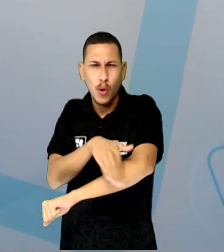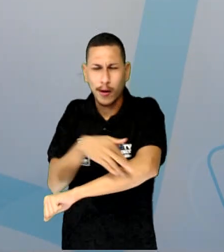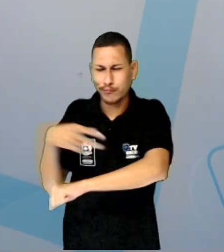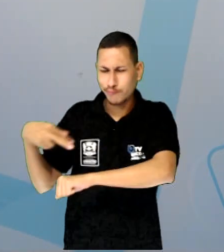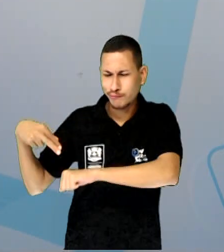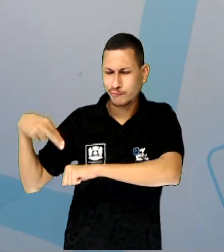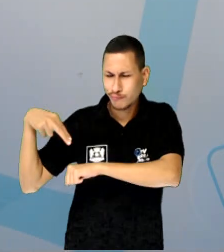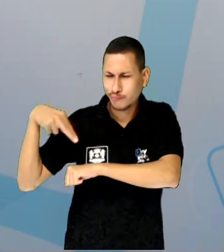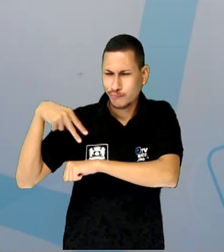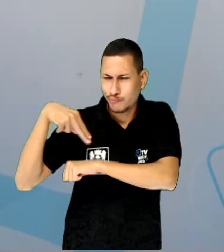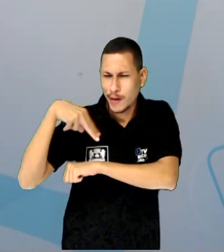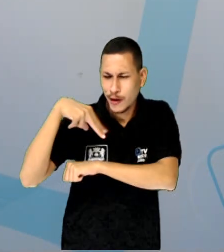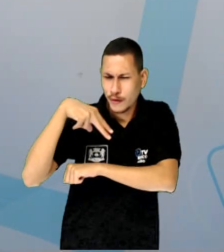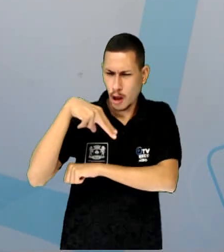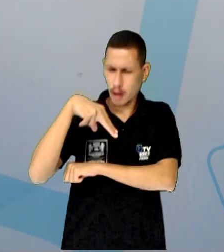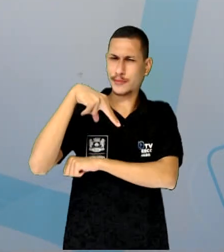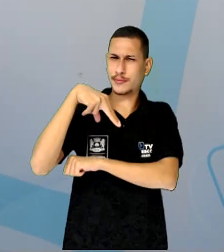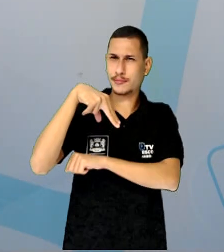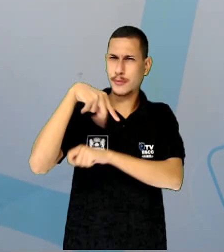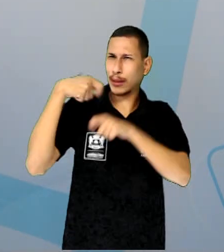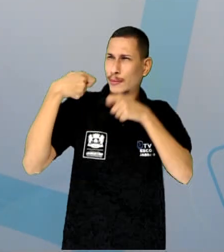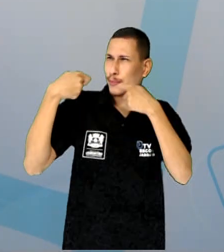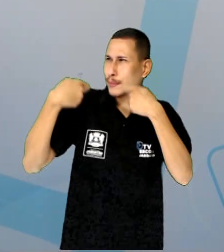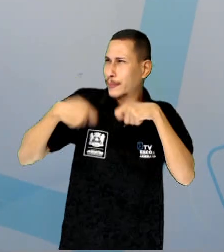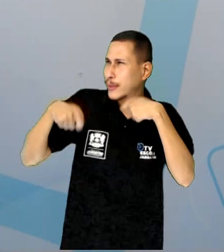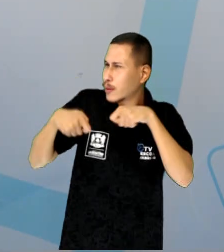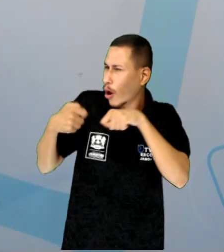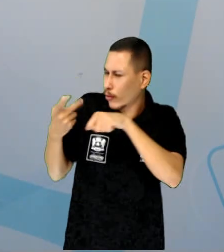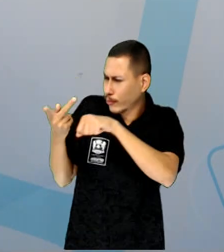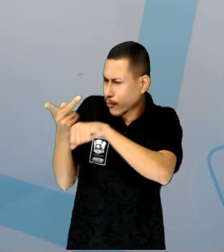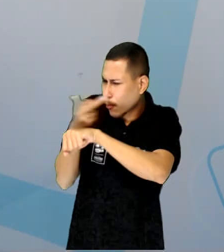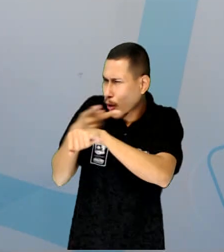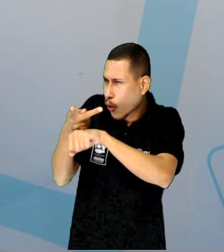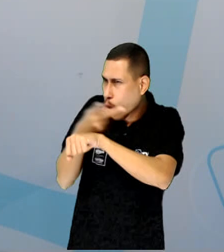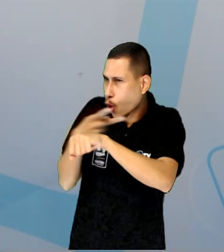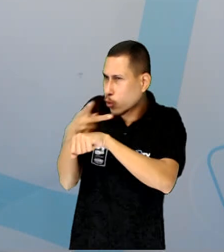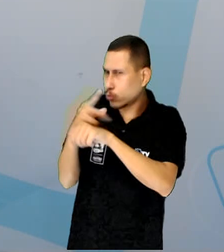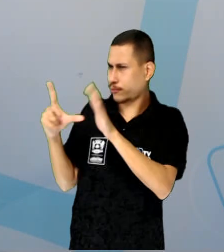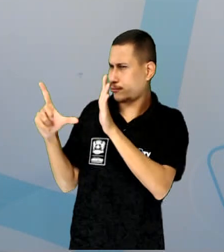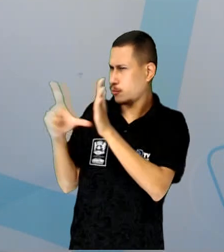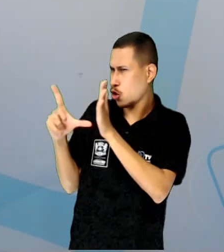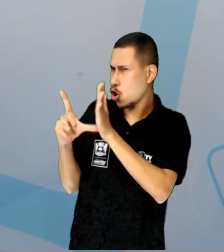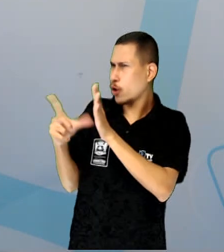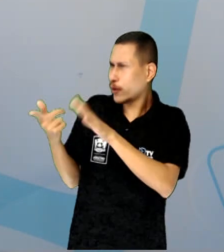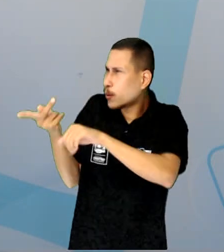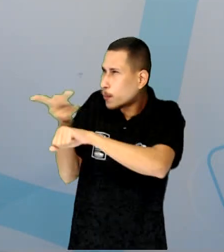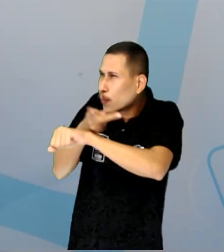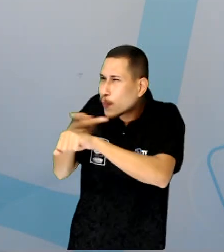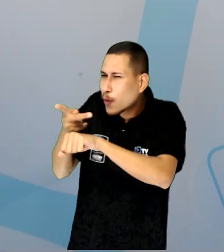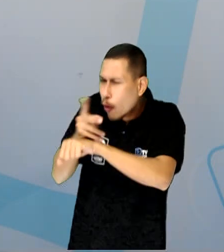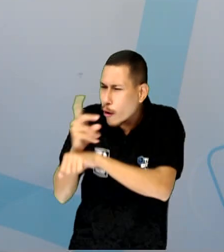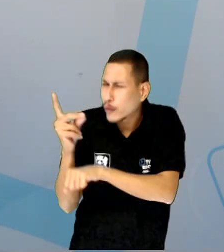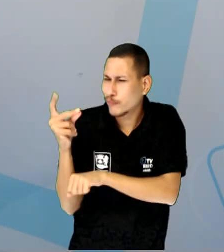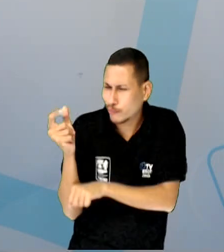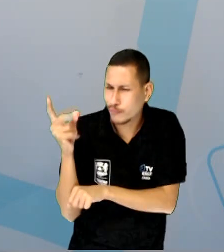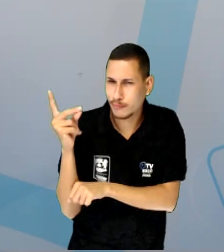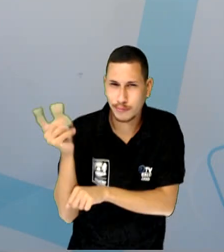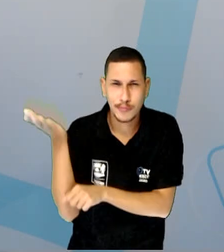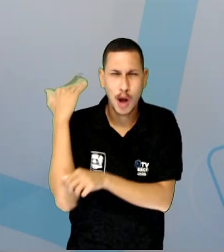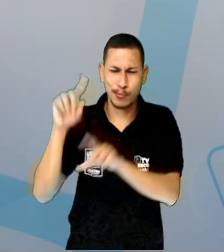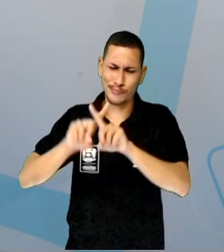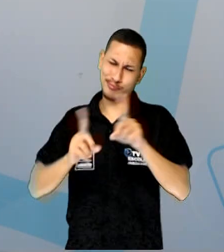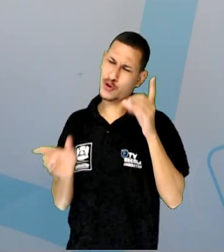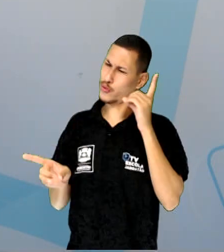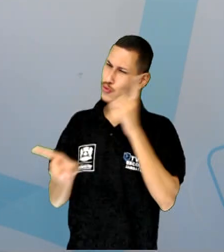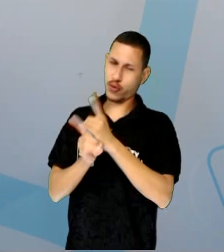que daí eu preciso procurar uma loja que eu já estava procurando já faz um tempo e eu não estou